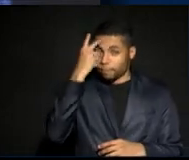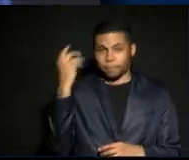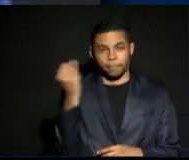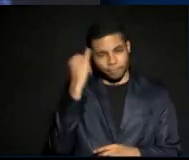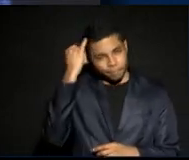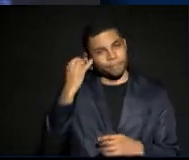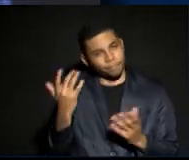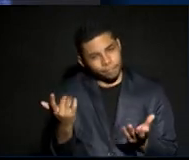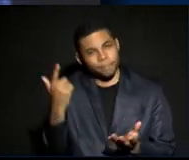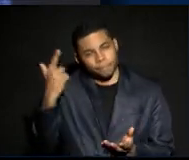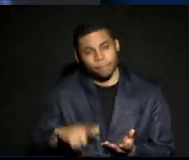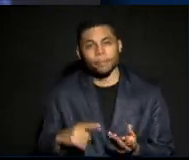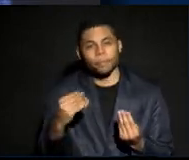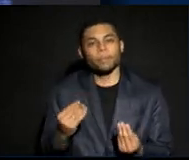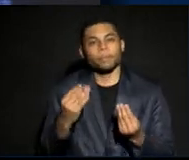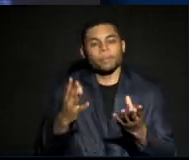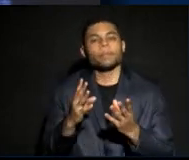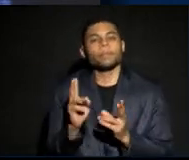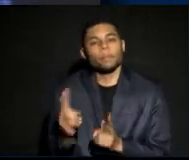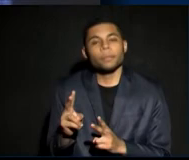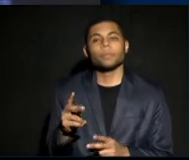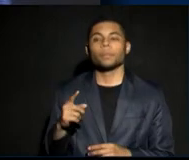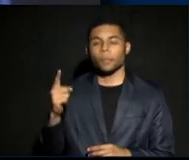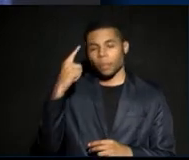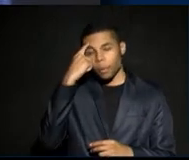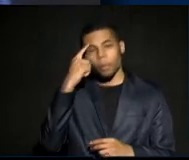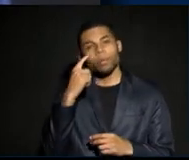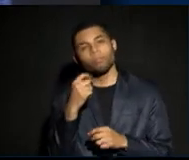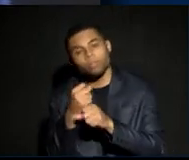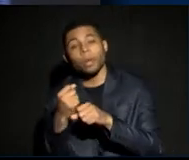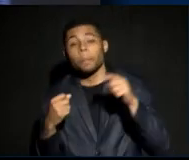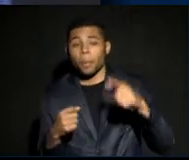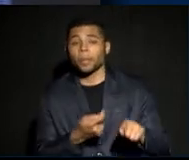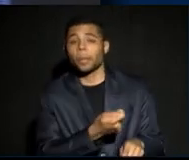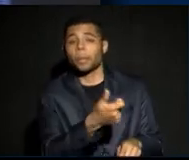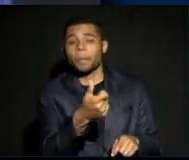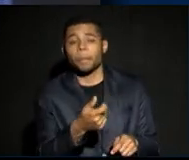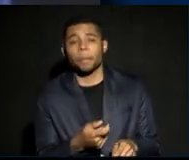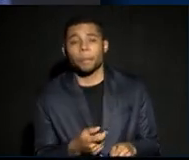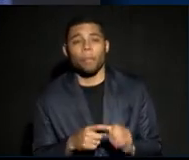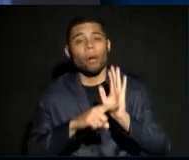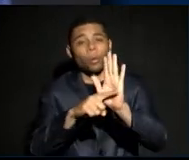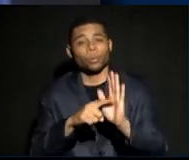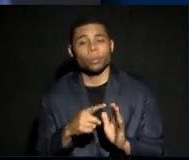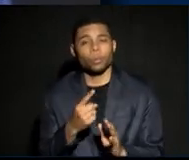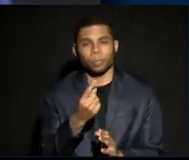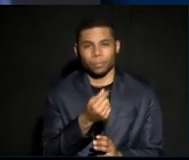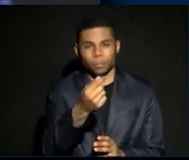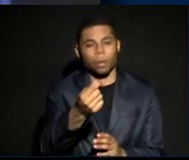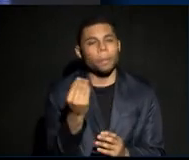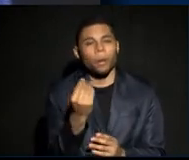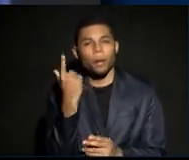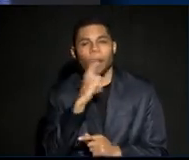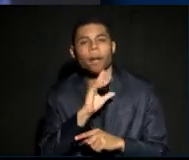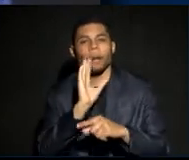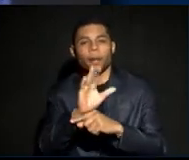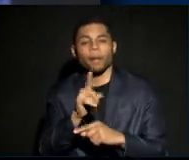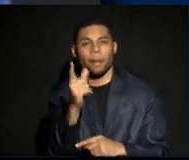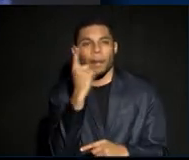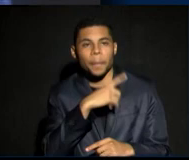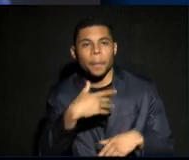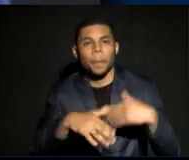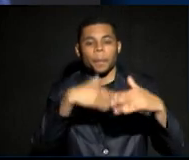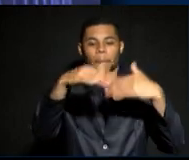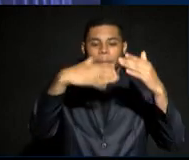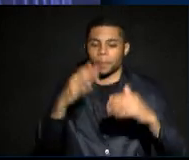né inclusive levando essa lógica de bonificação para orientada